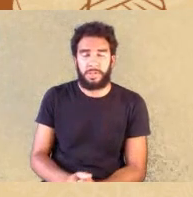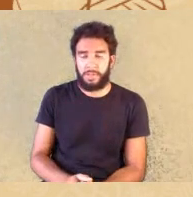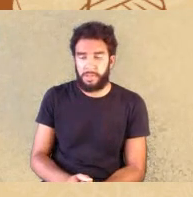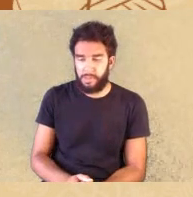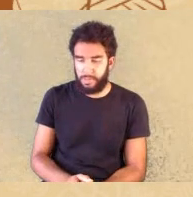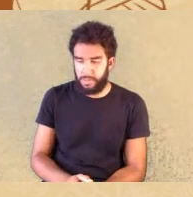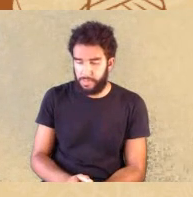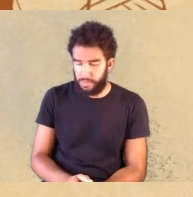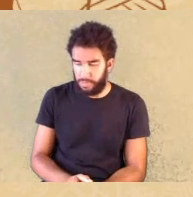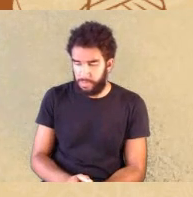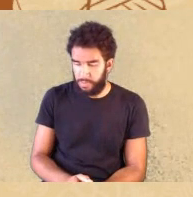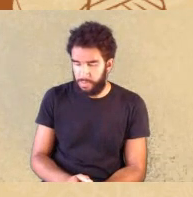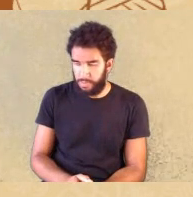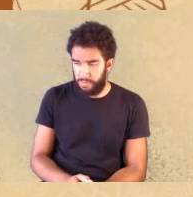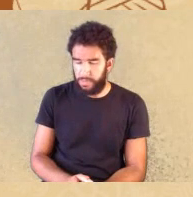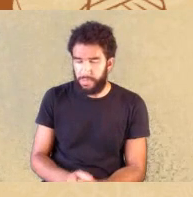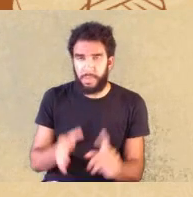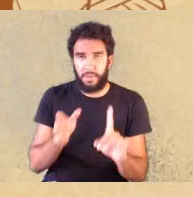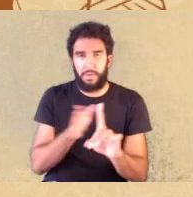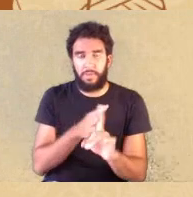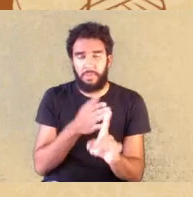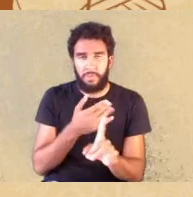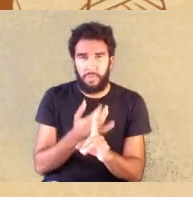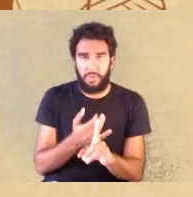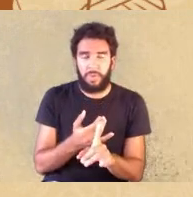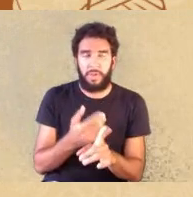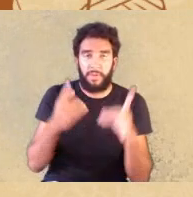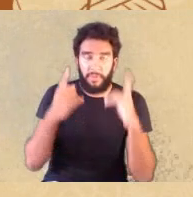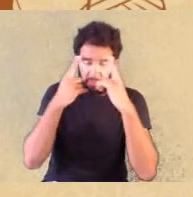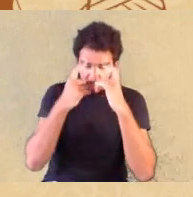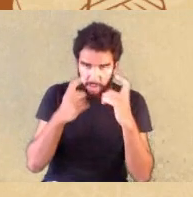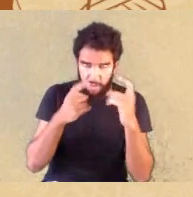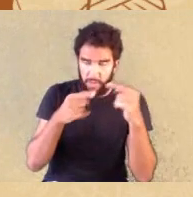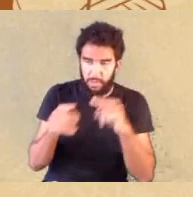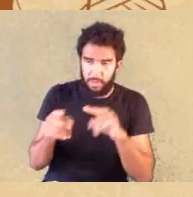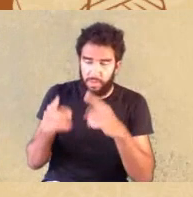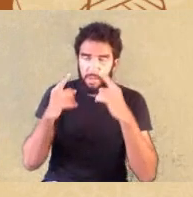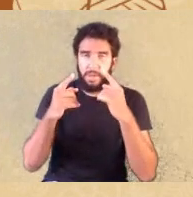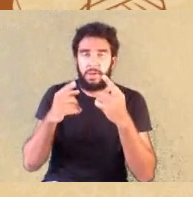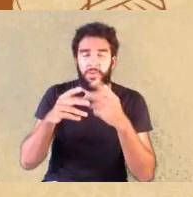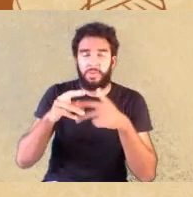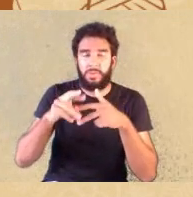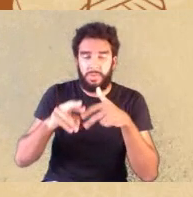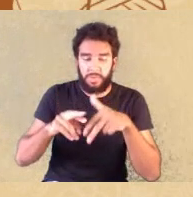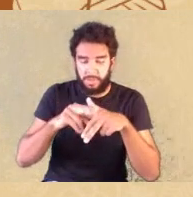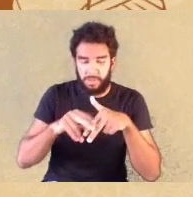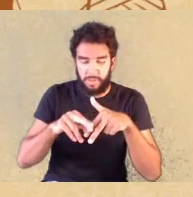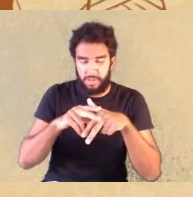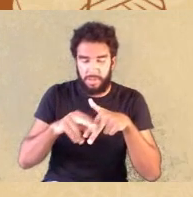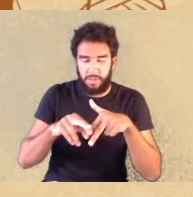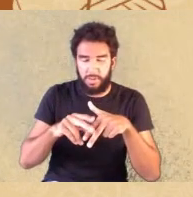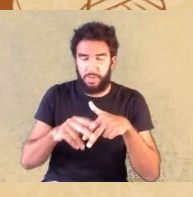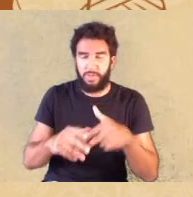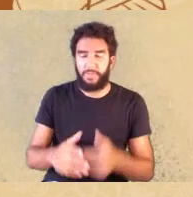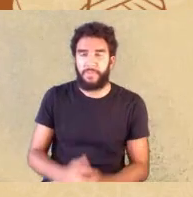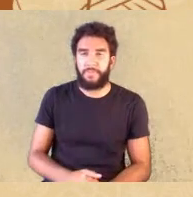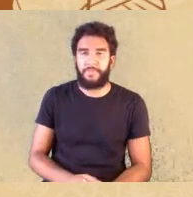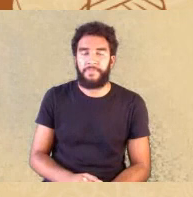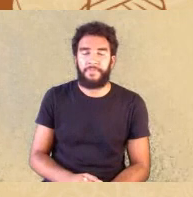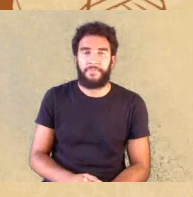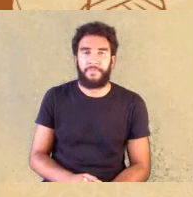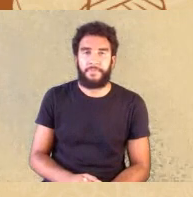Discriminação na família, bullying, violência de gênero, dificuldades relativas ao reconhecimento legal da identidade, aí vejo que a gente generalizou nos países,